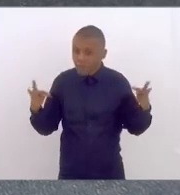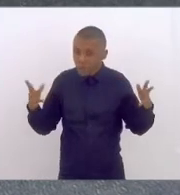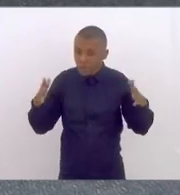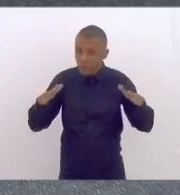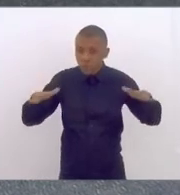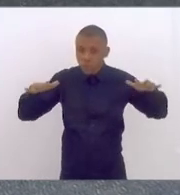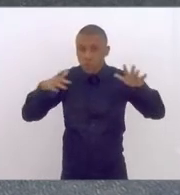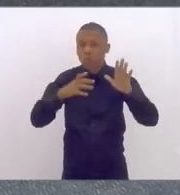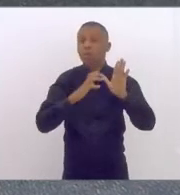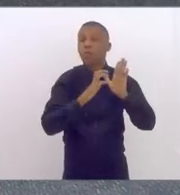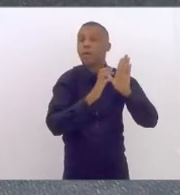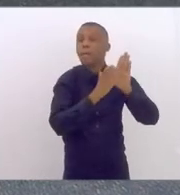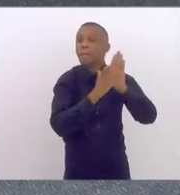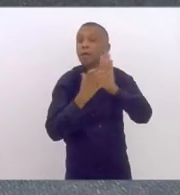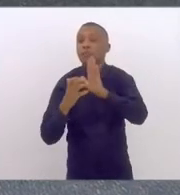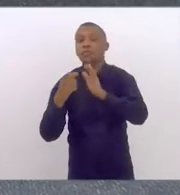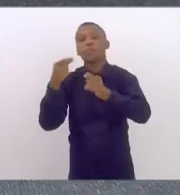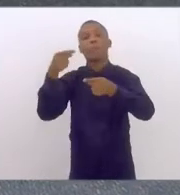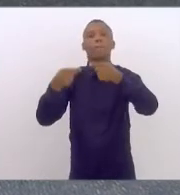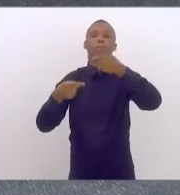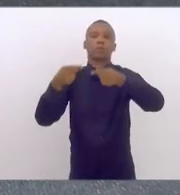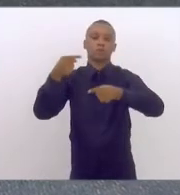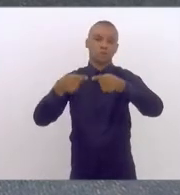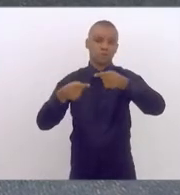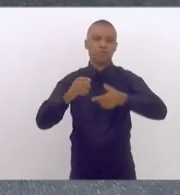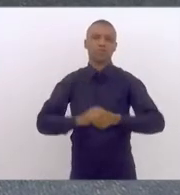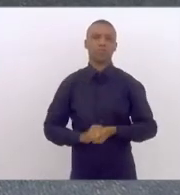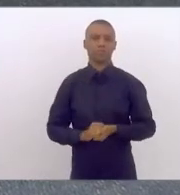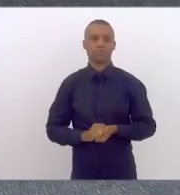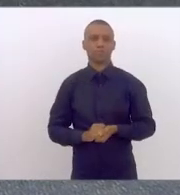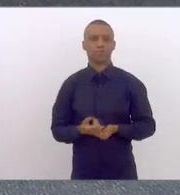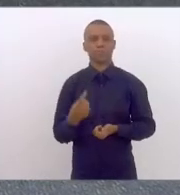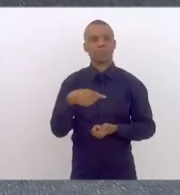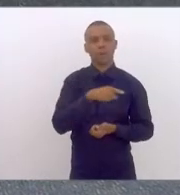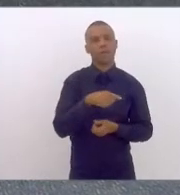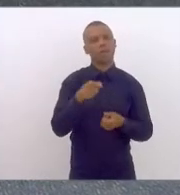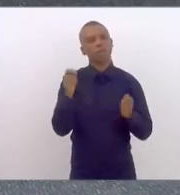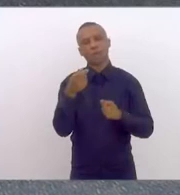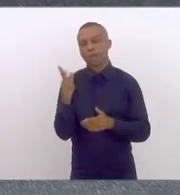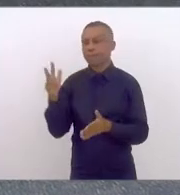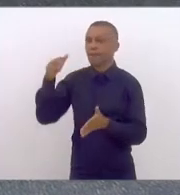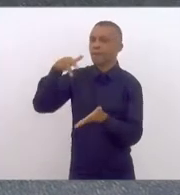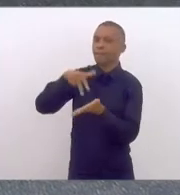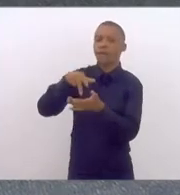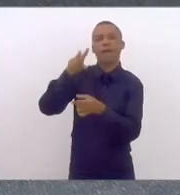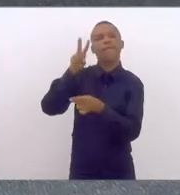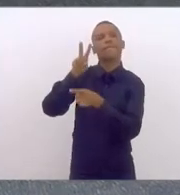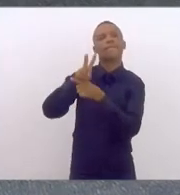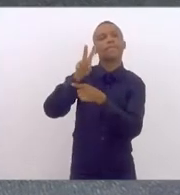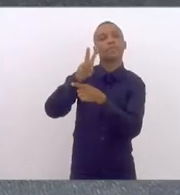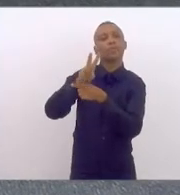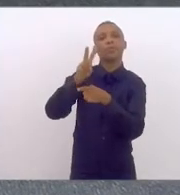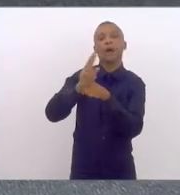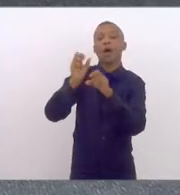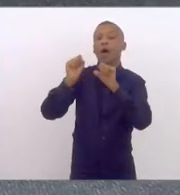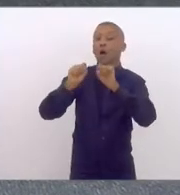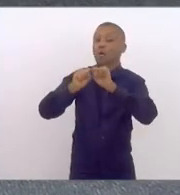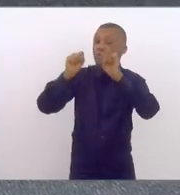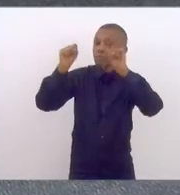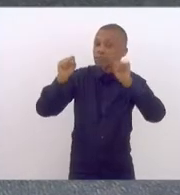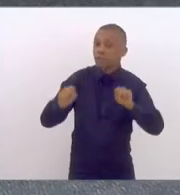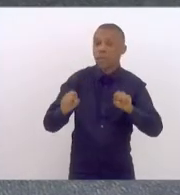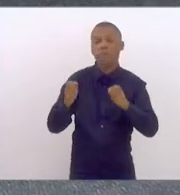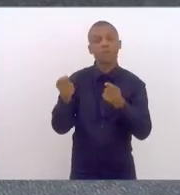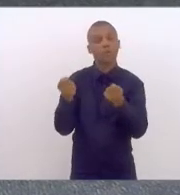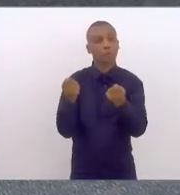partidos políticos que pudesse vistoriar todo o sistema de